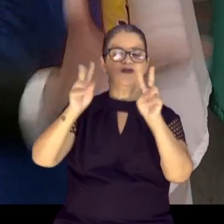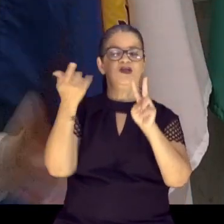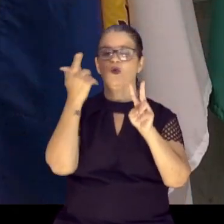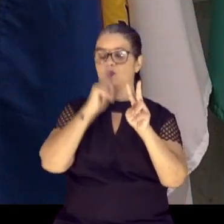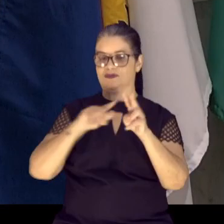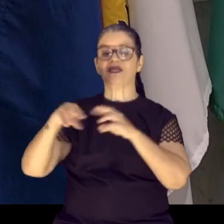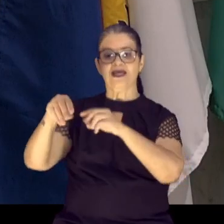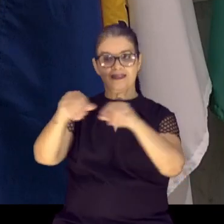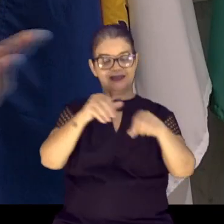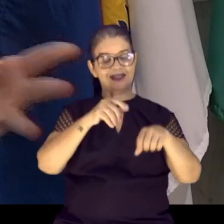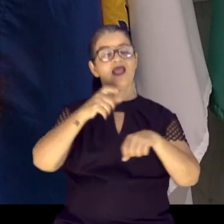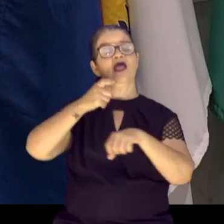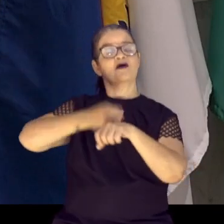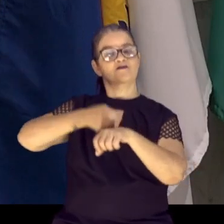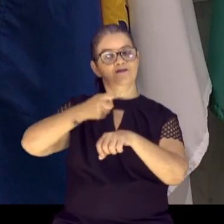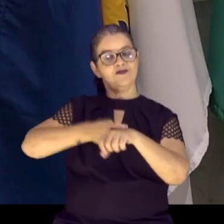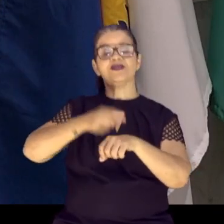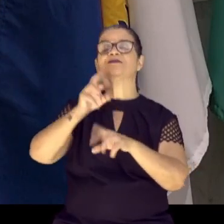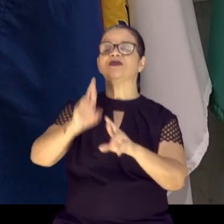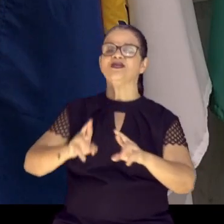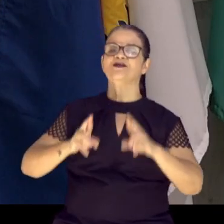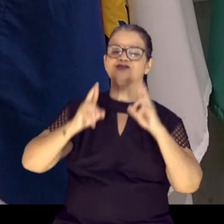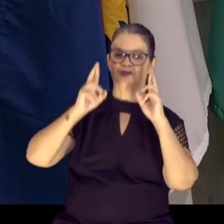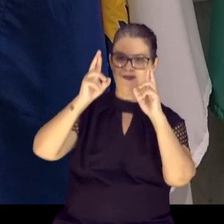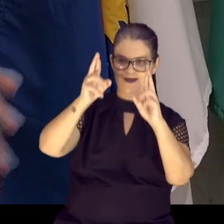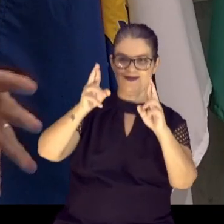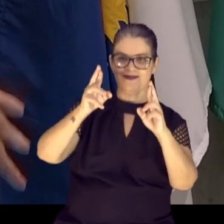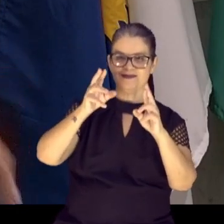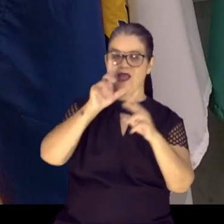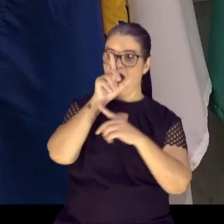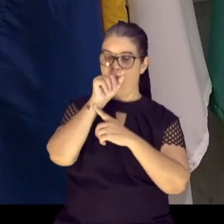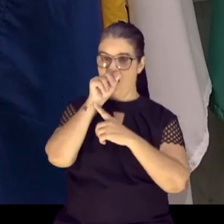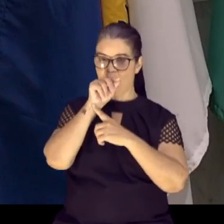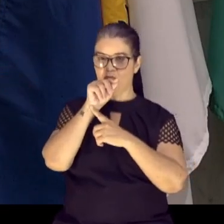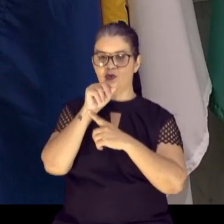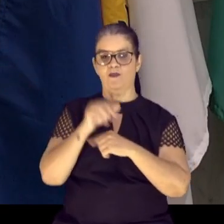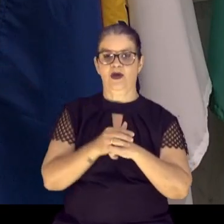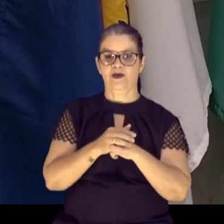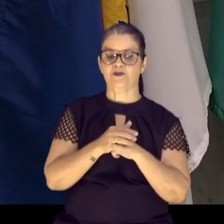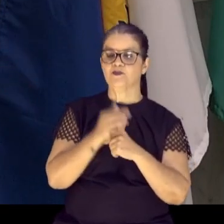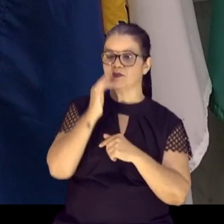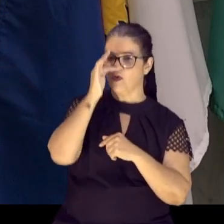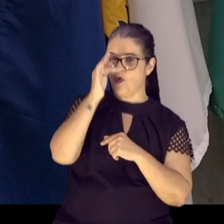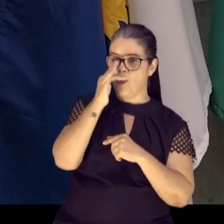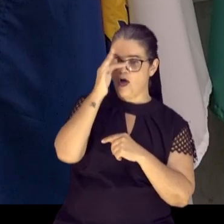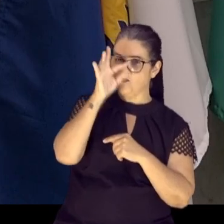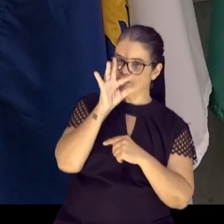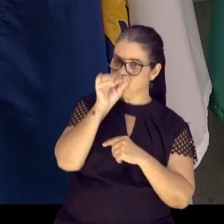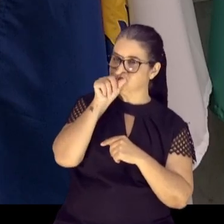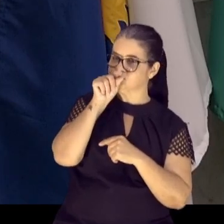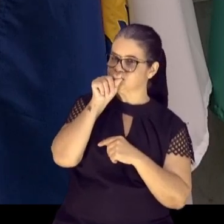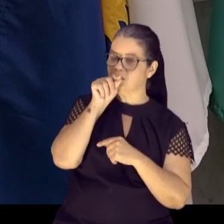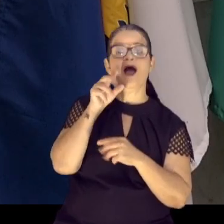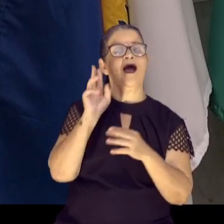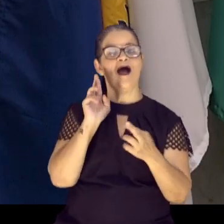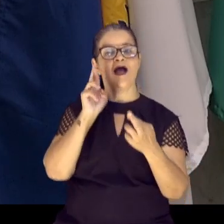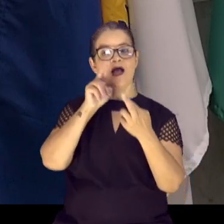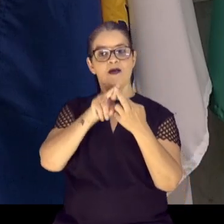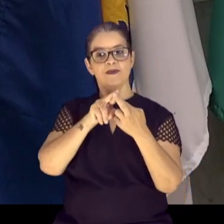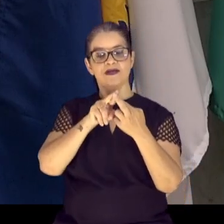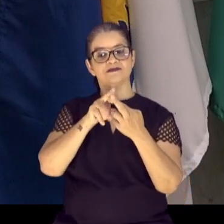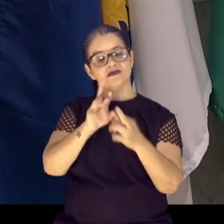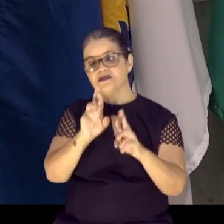terra firme e esperança. A pomba com o ramalhete de oliveira na boca representa